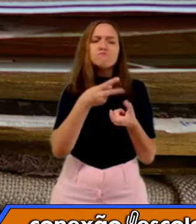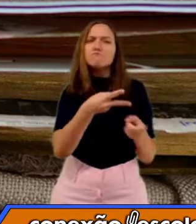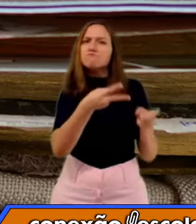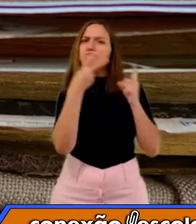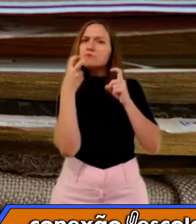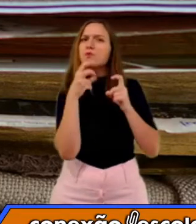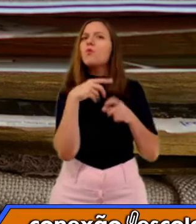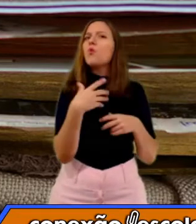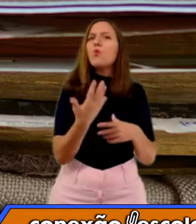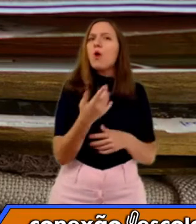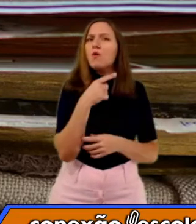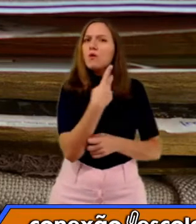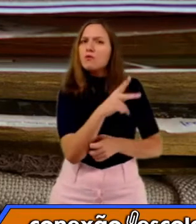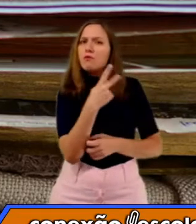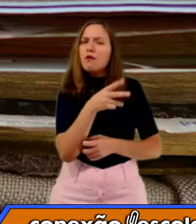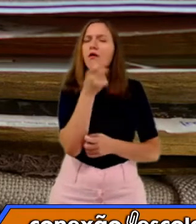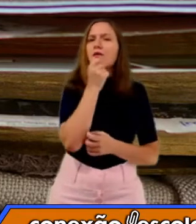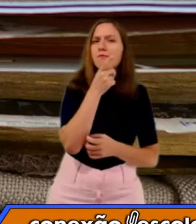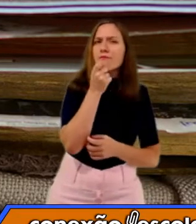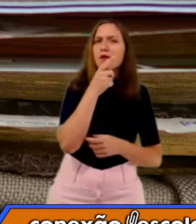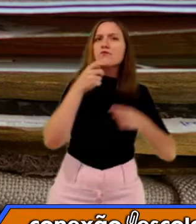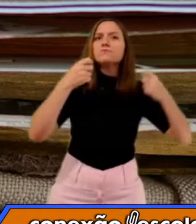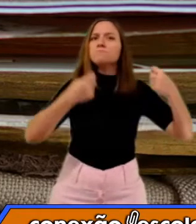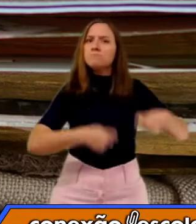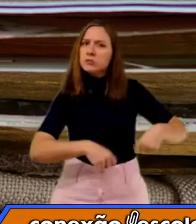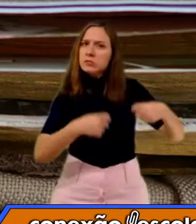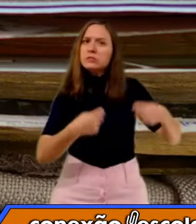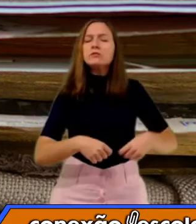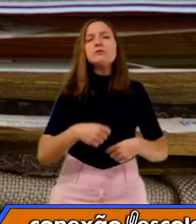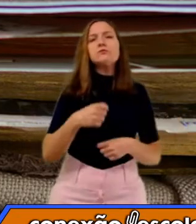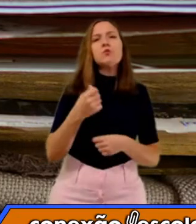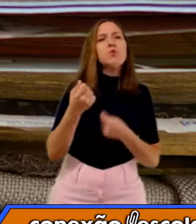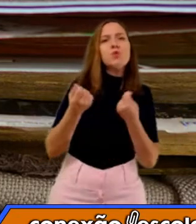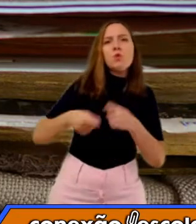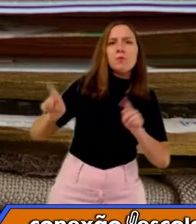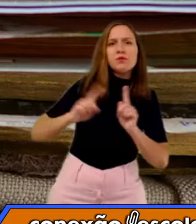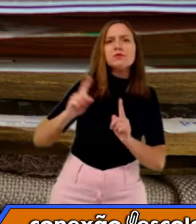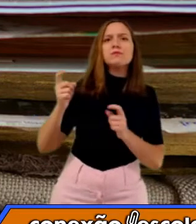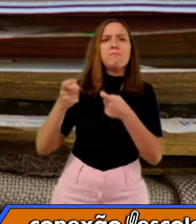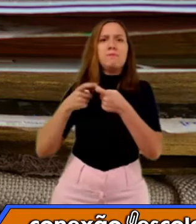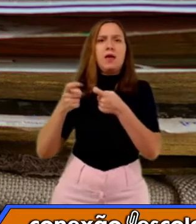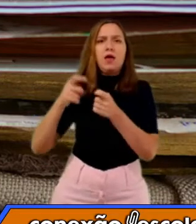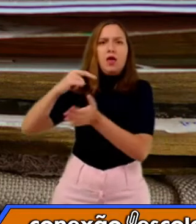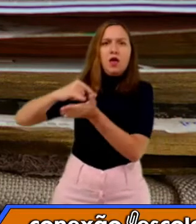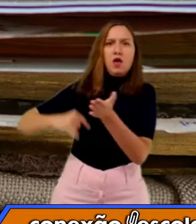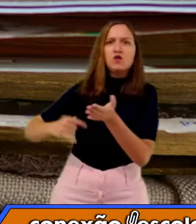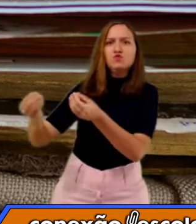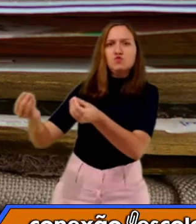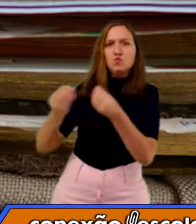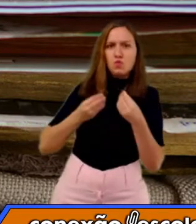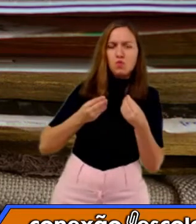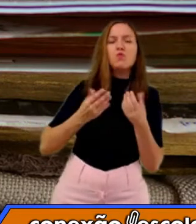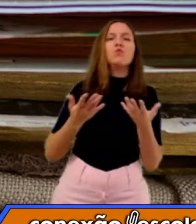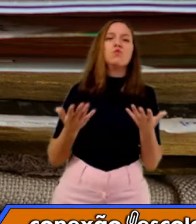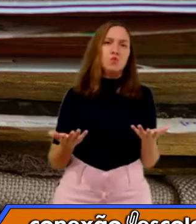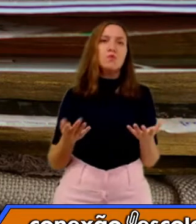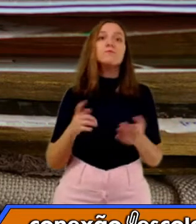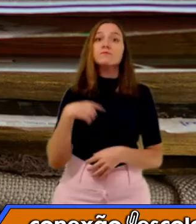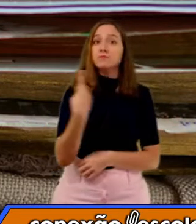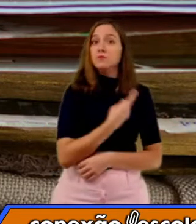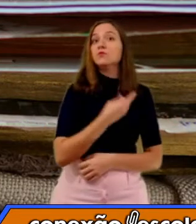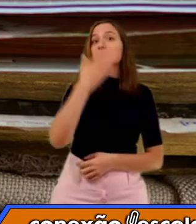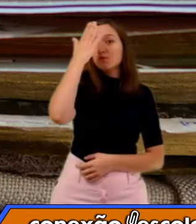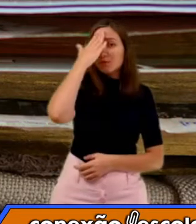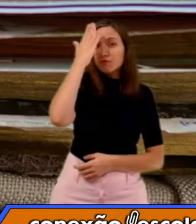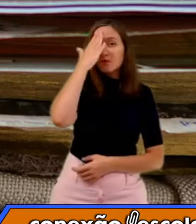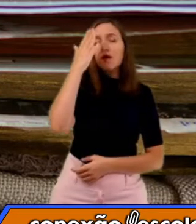se a medicação precisa ou não de uma receita médica, mas nós sabemos que